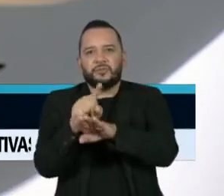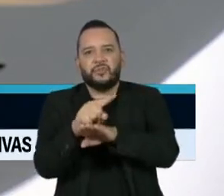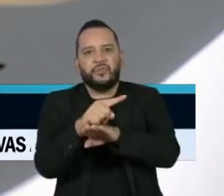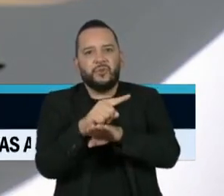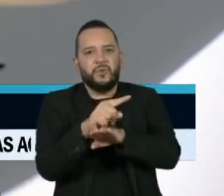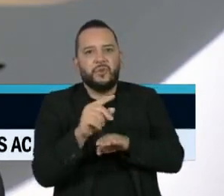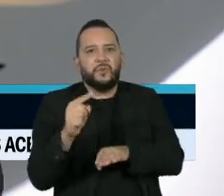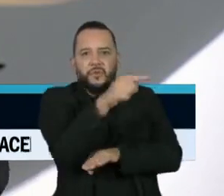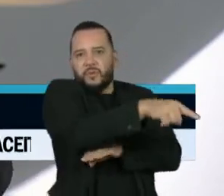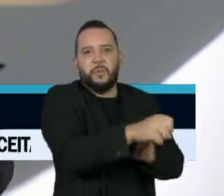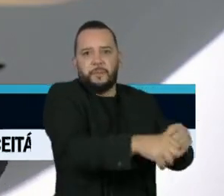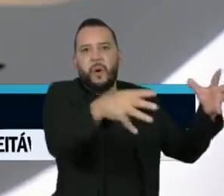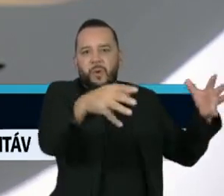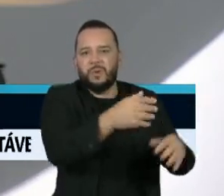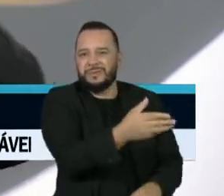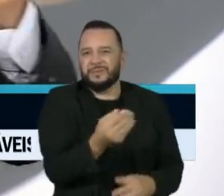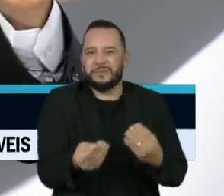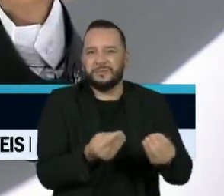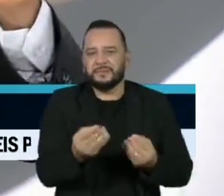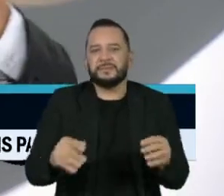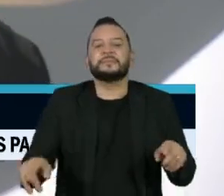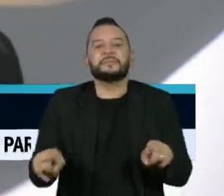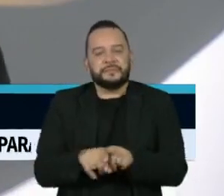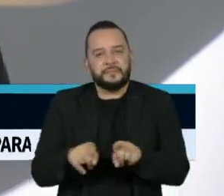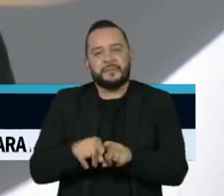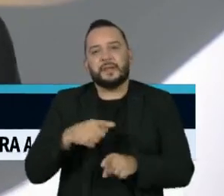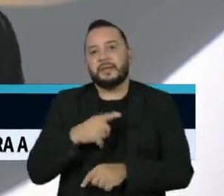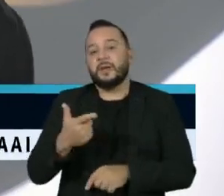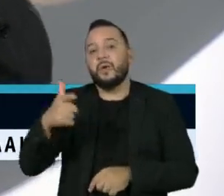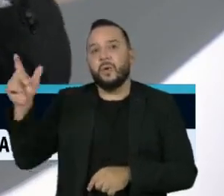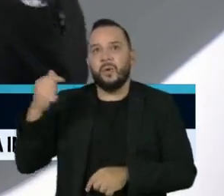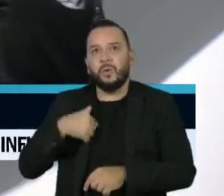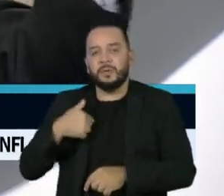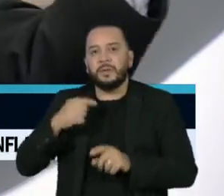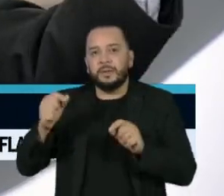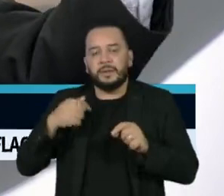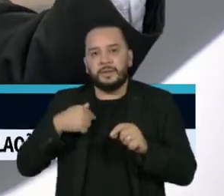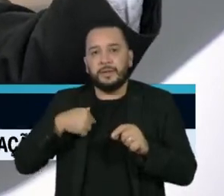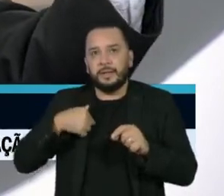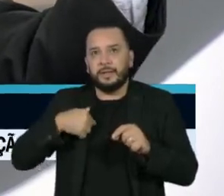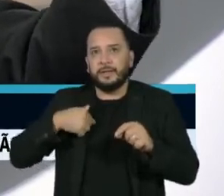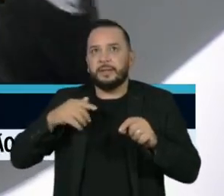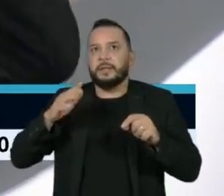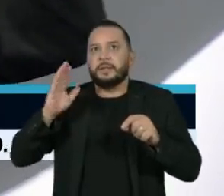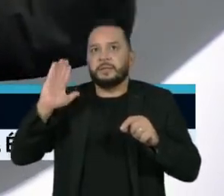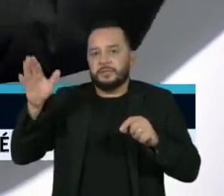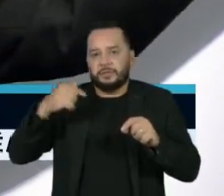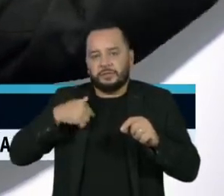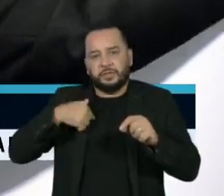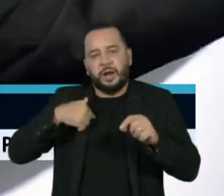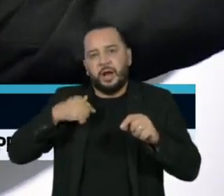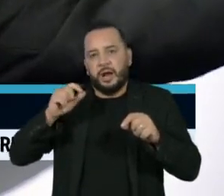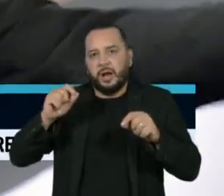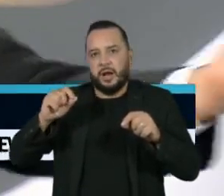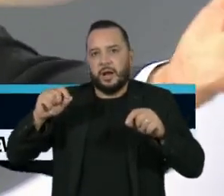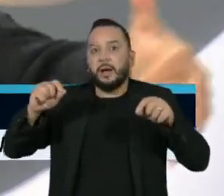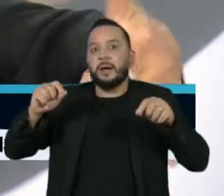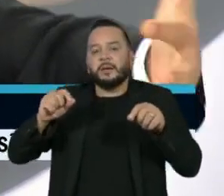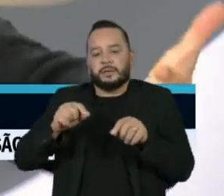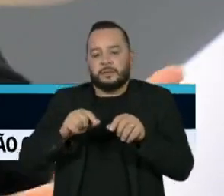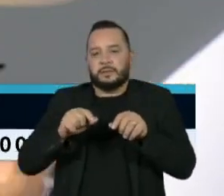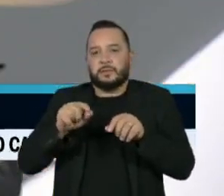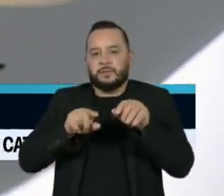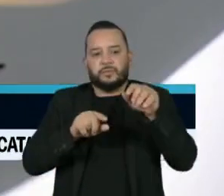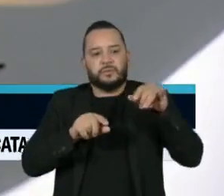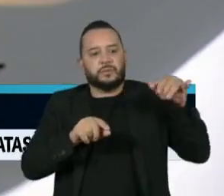se teve notícia de teria se utilizado essa bomba de vácuo, em que você espreia gotículas incendiárias, depois vai o fogo e ela causa um fogo tão grande